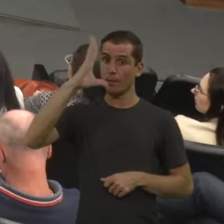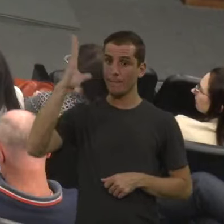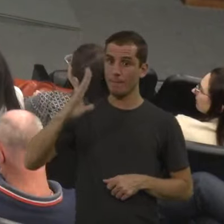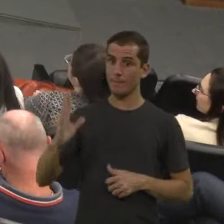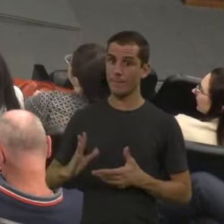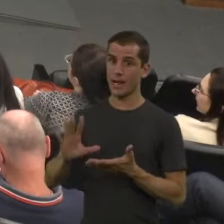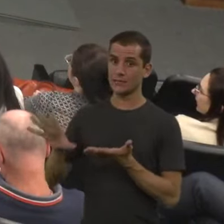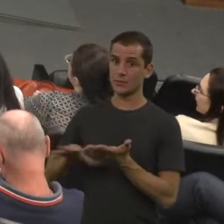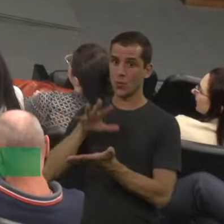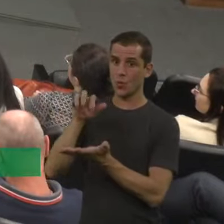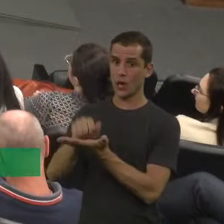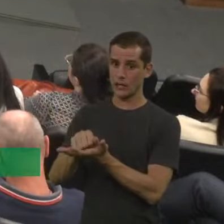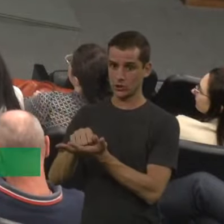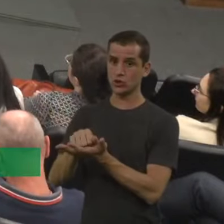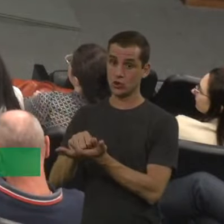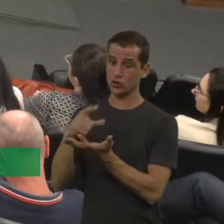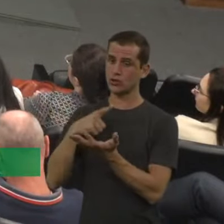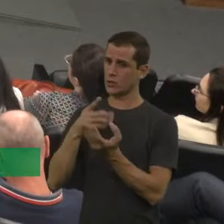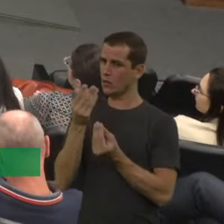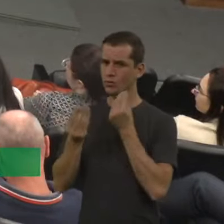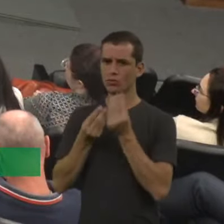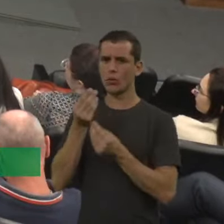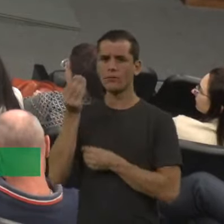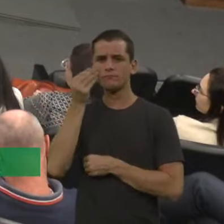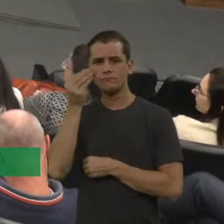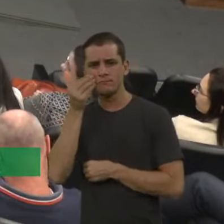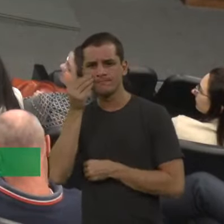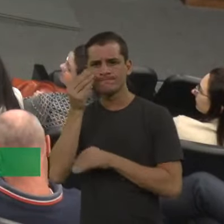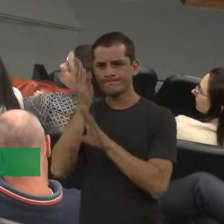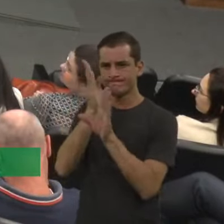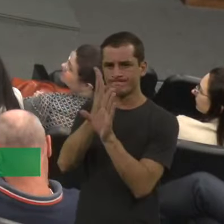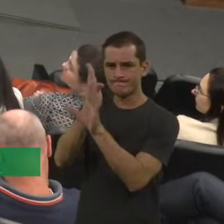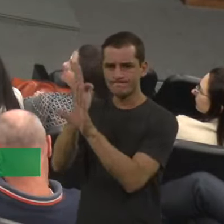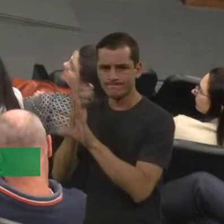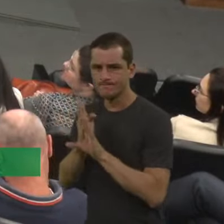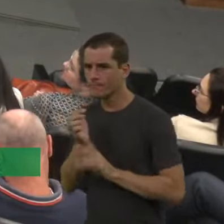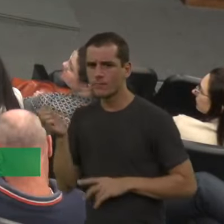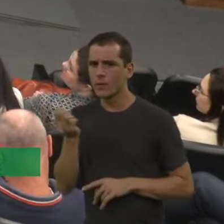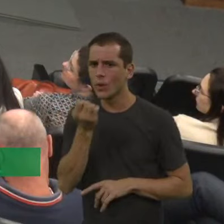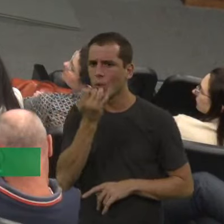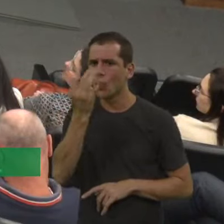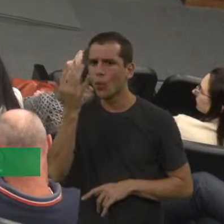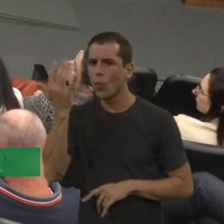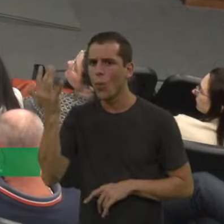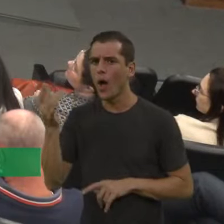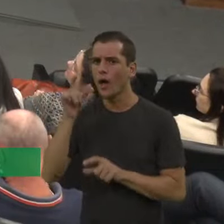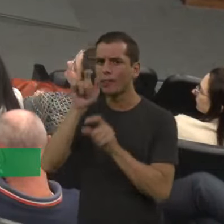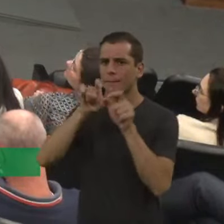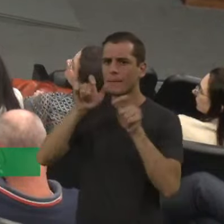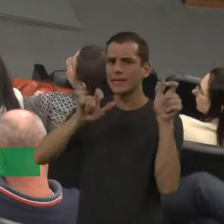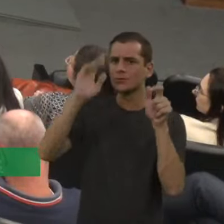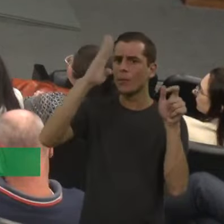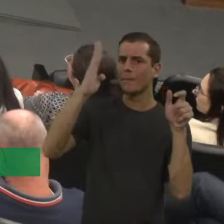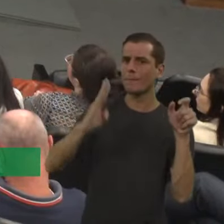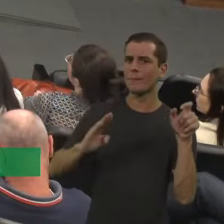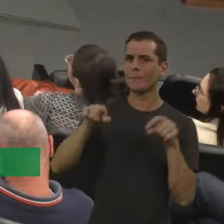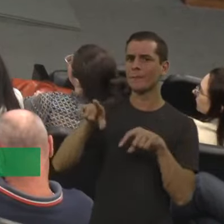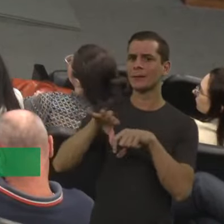tentar identificar o número, né, o quantitativo de pessoas no Brasil com essa